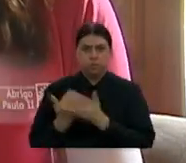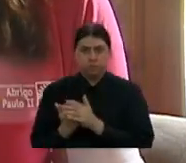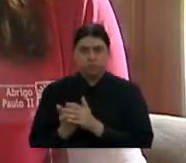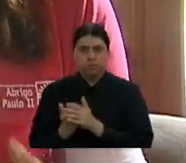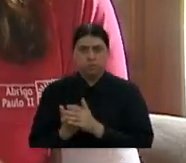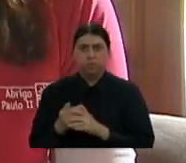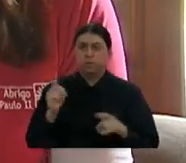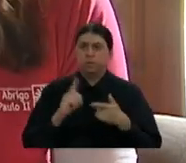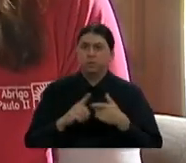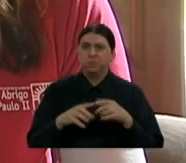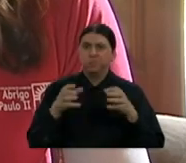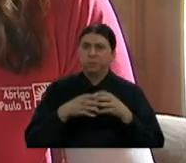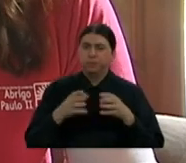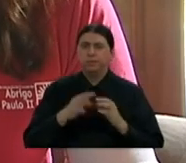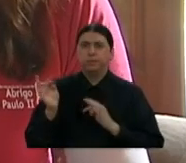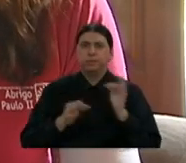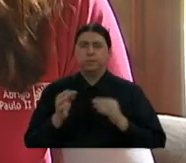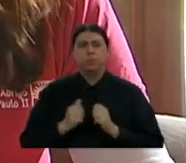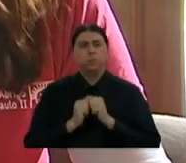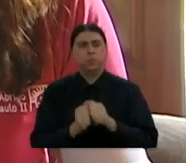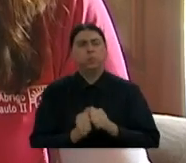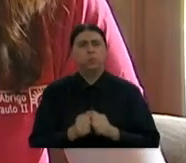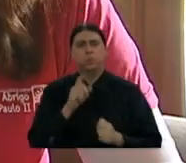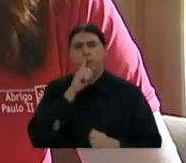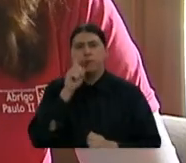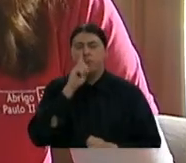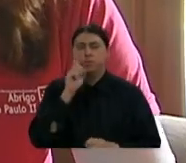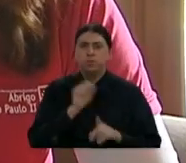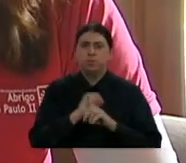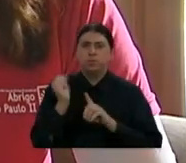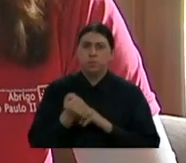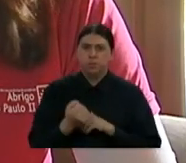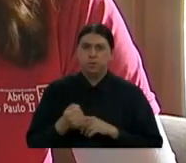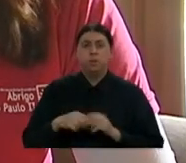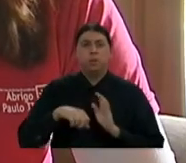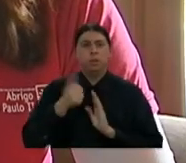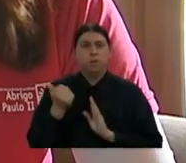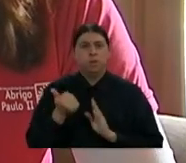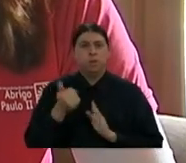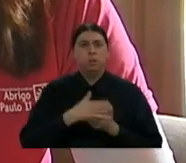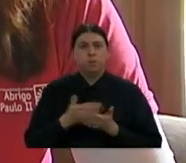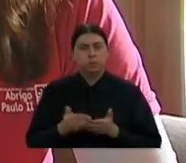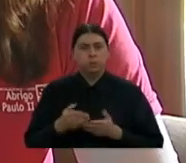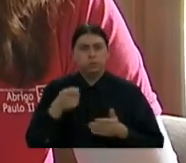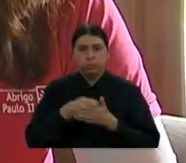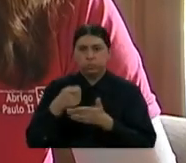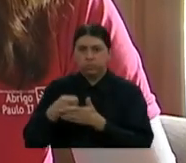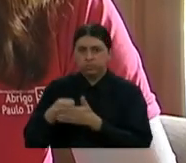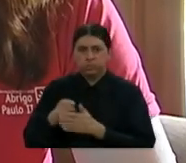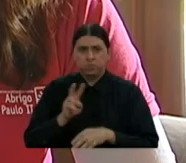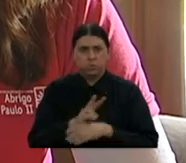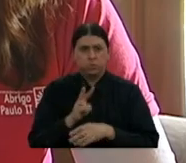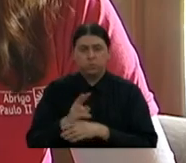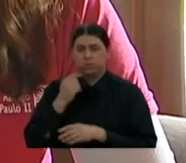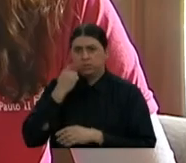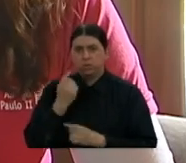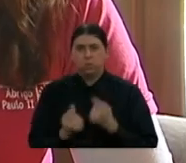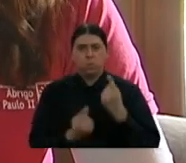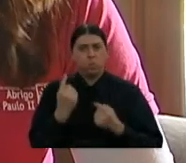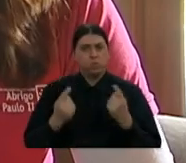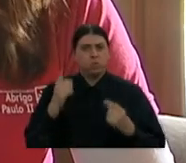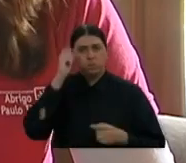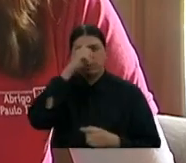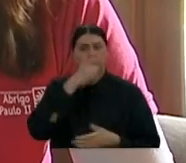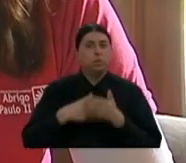equipe técnica junto com os pais sociais já é são as primeiras providências que serão tomadas eles vêm com alguma dificuldade